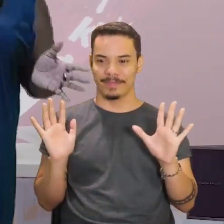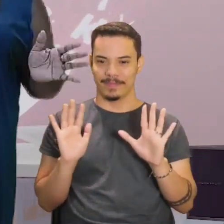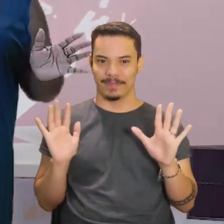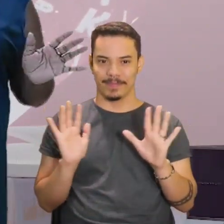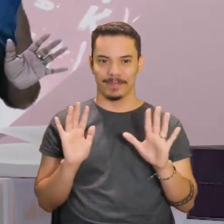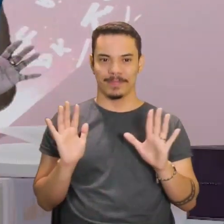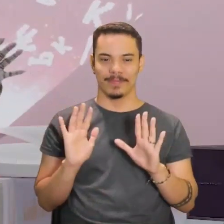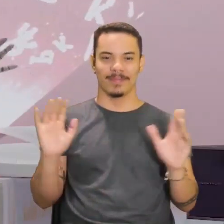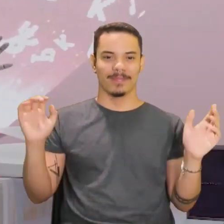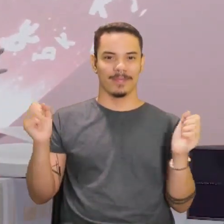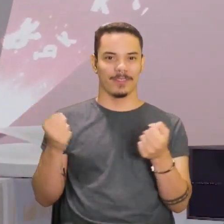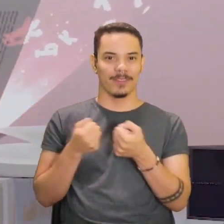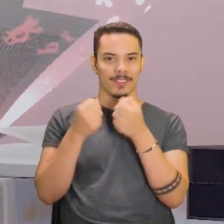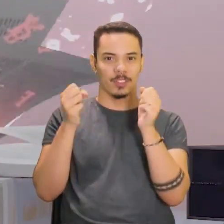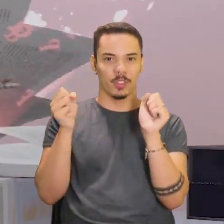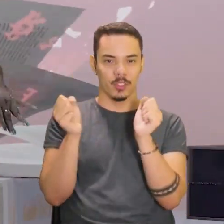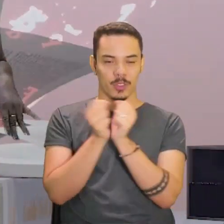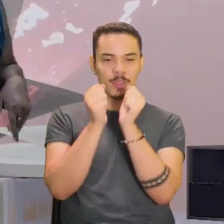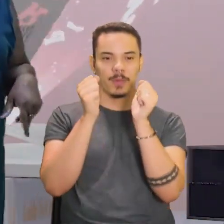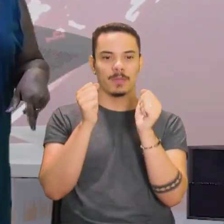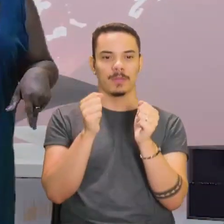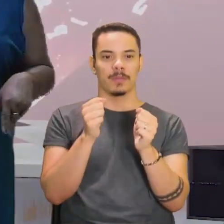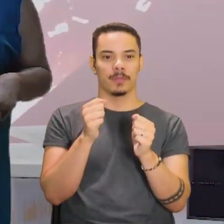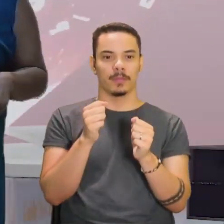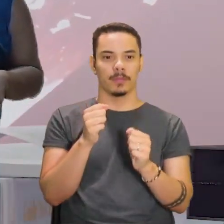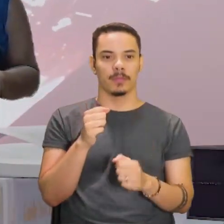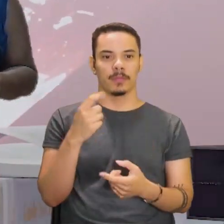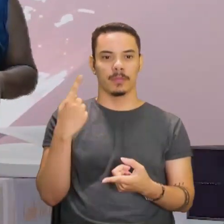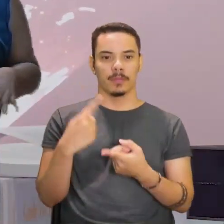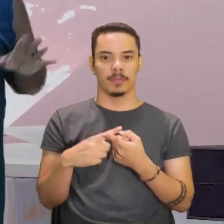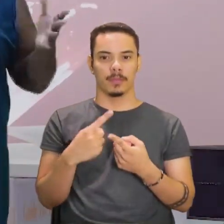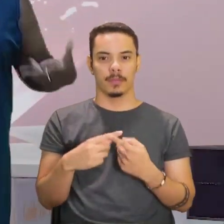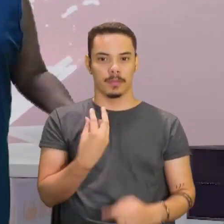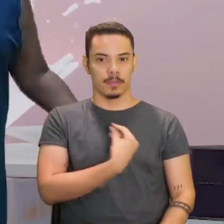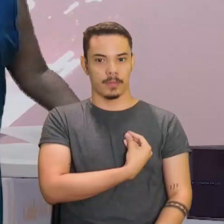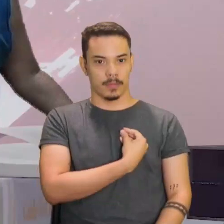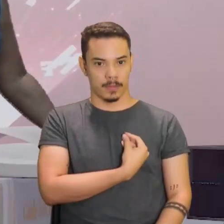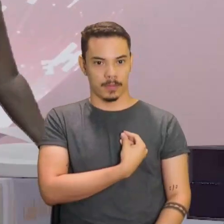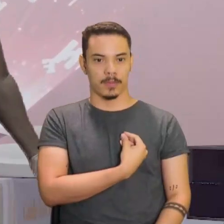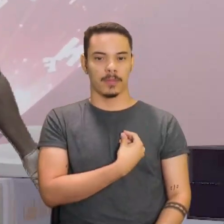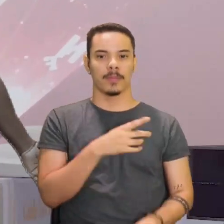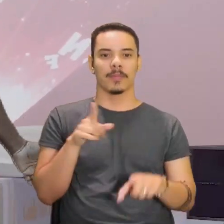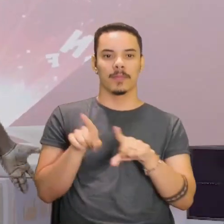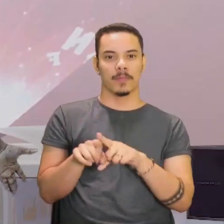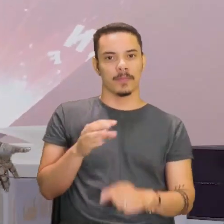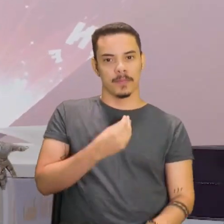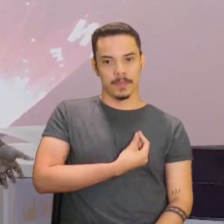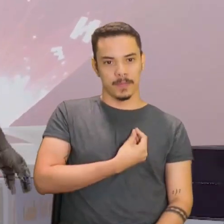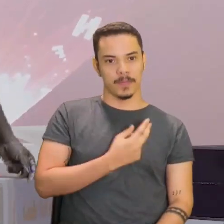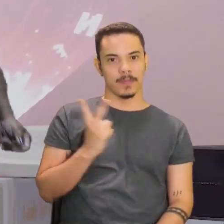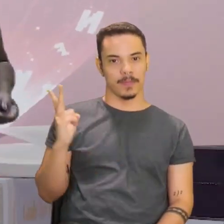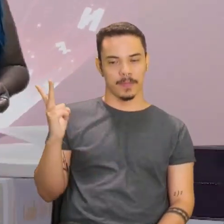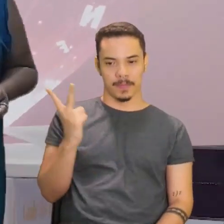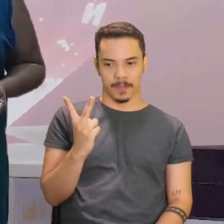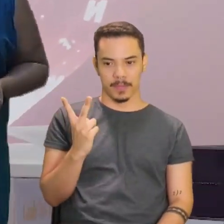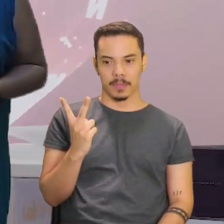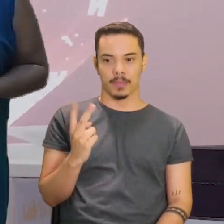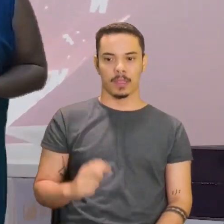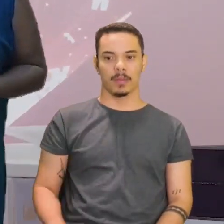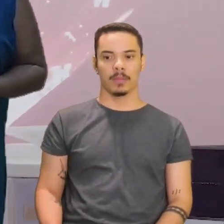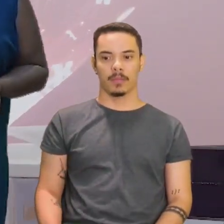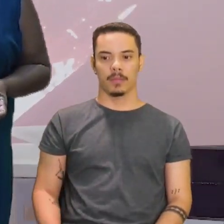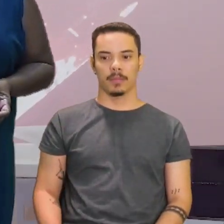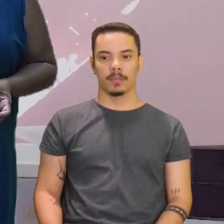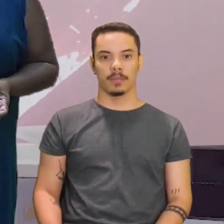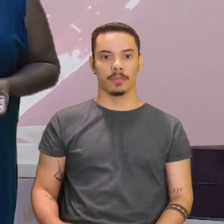Olá! E bate aqui. Presente para mim. Presente também para mim. Tá certo. Vamos lá, vamos